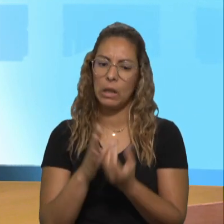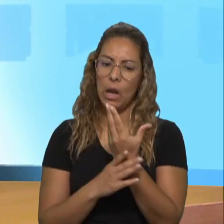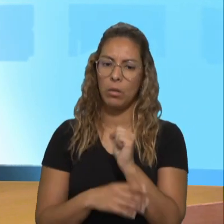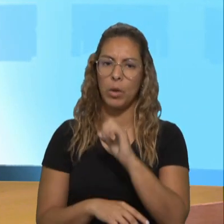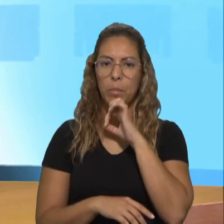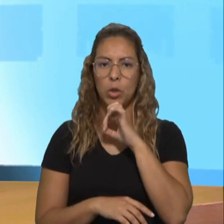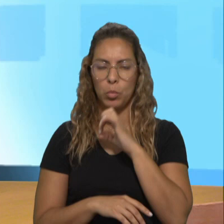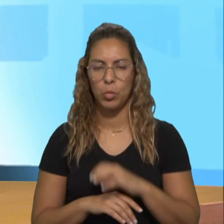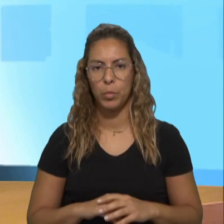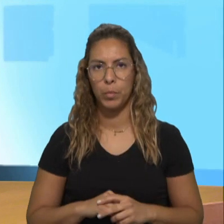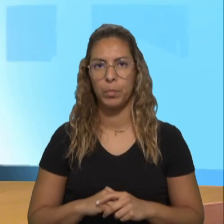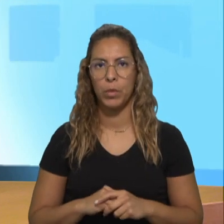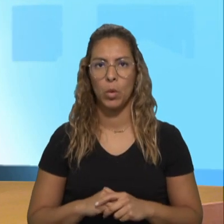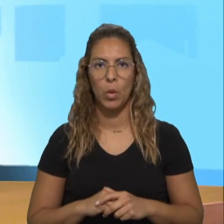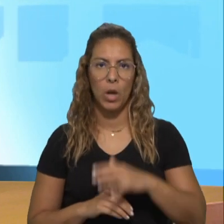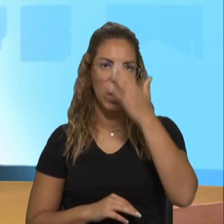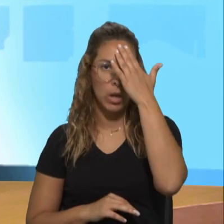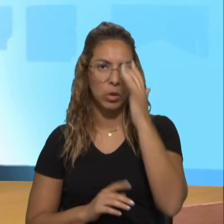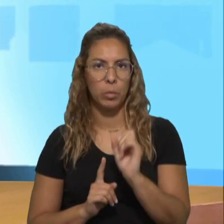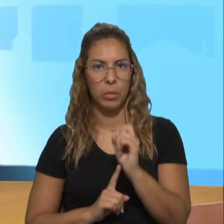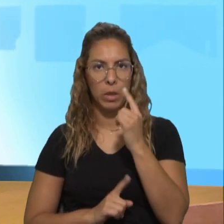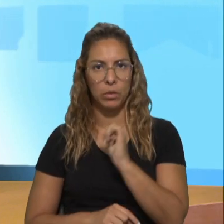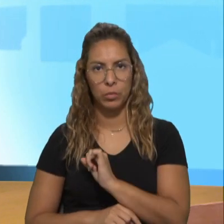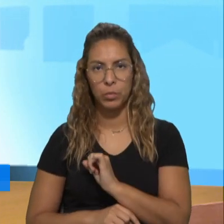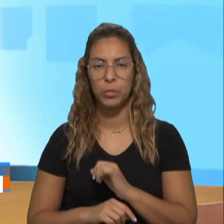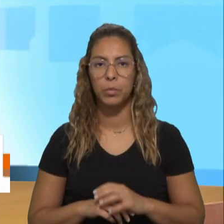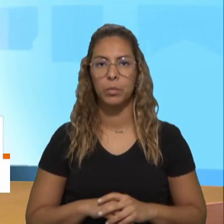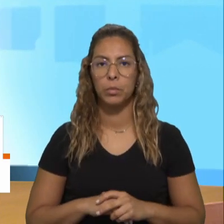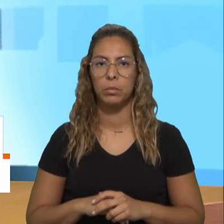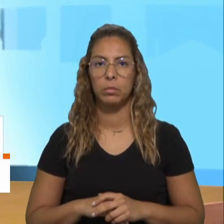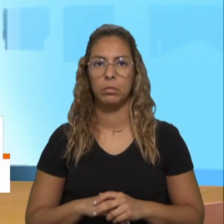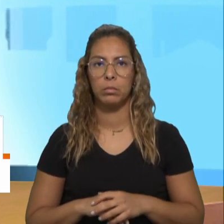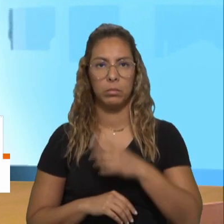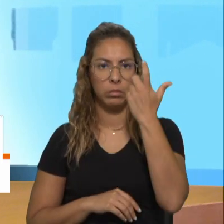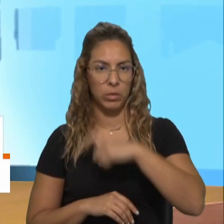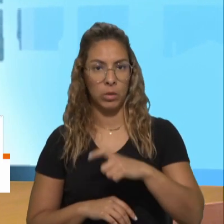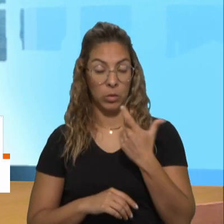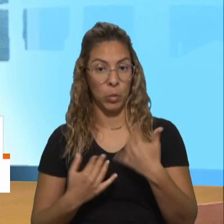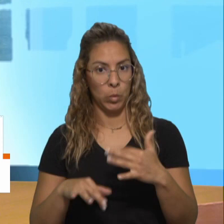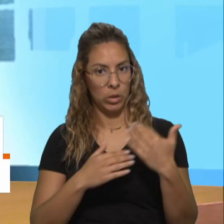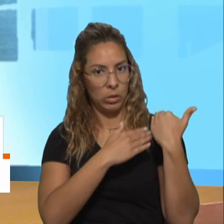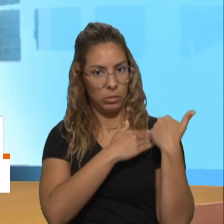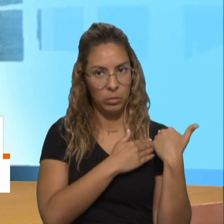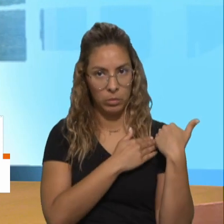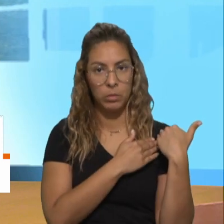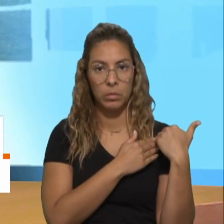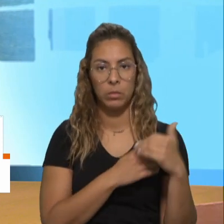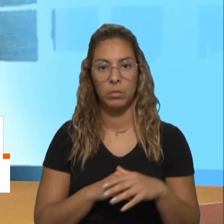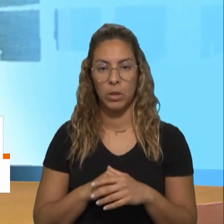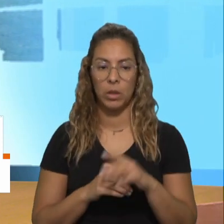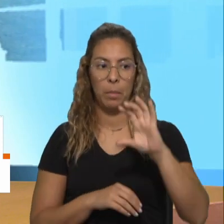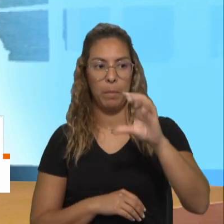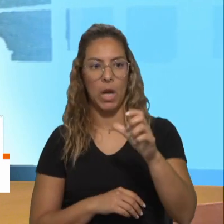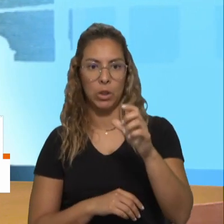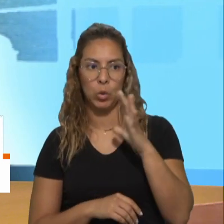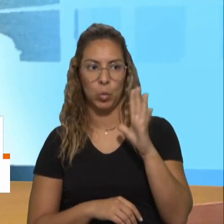bispos? Eu acho que, primeiro de tudo, para mim, eu sinto que é uma grande responsabilidade porque estou a representar um país